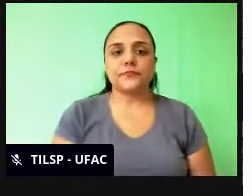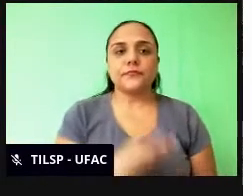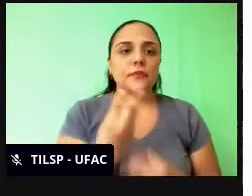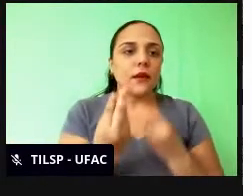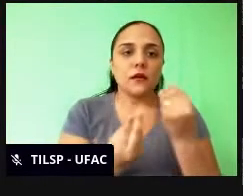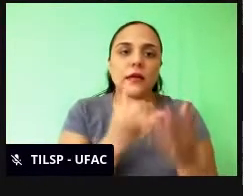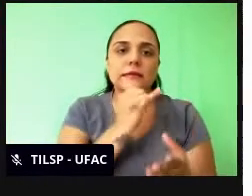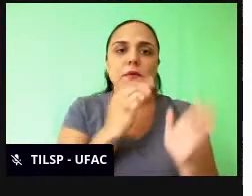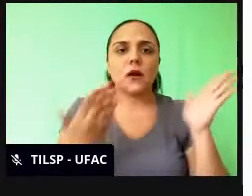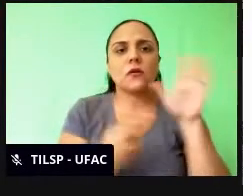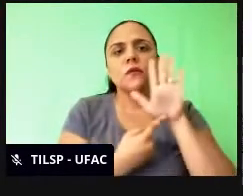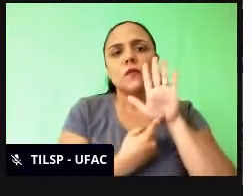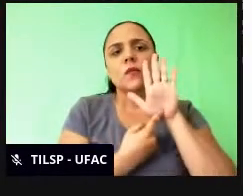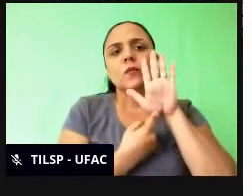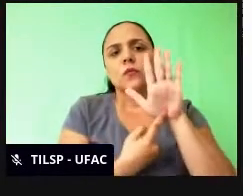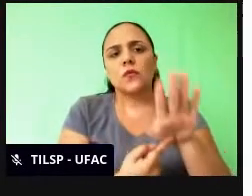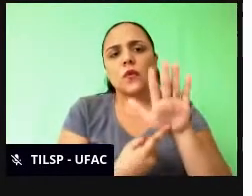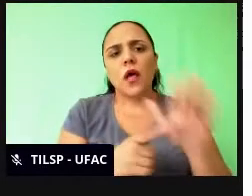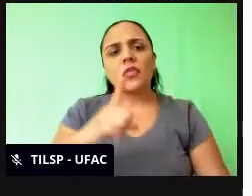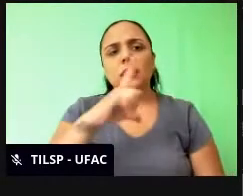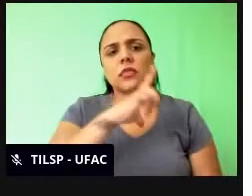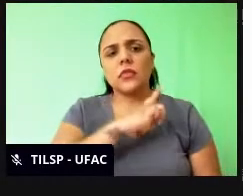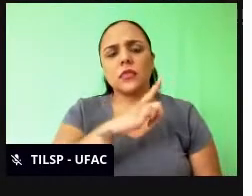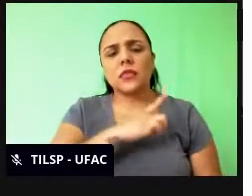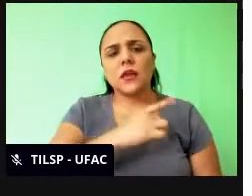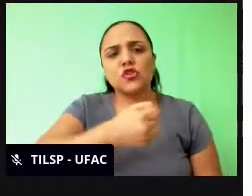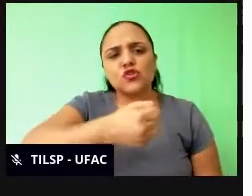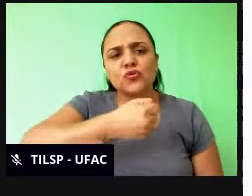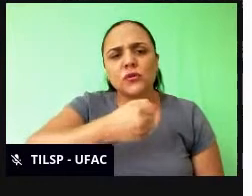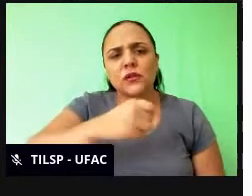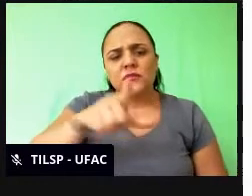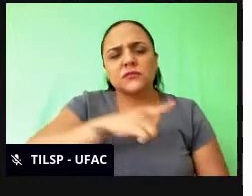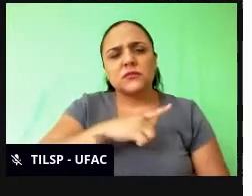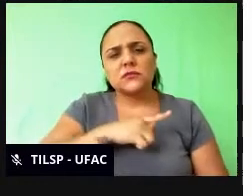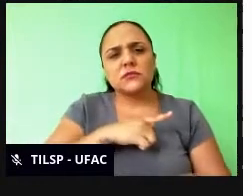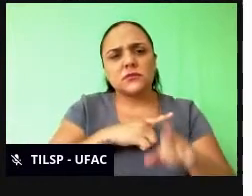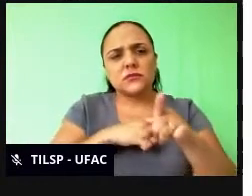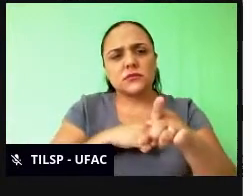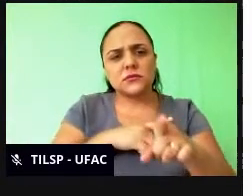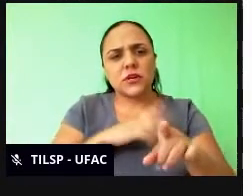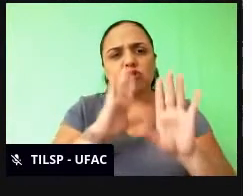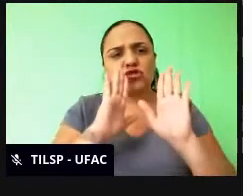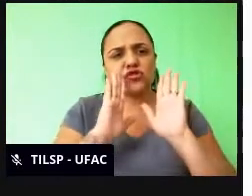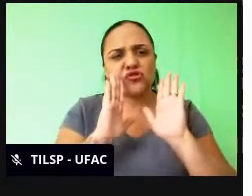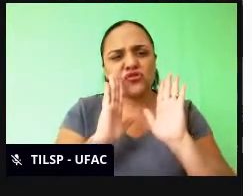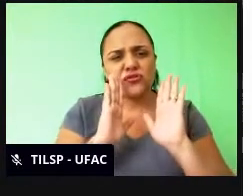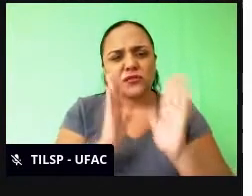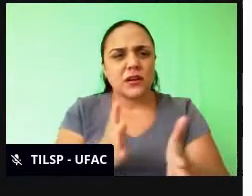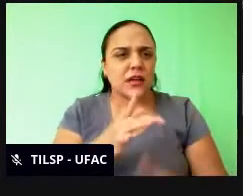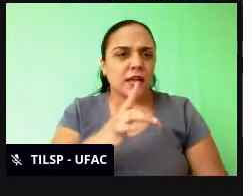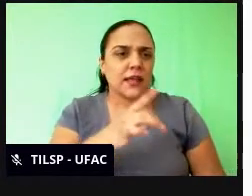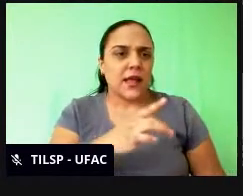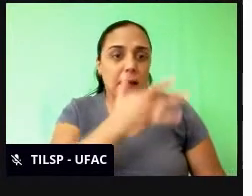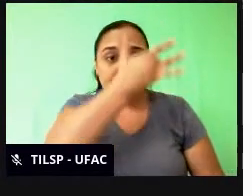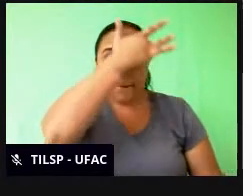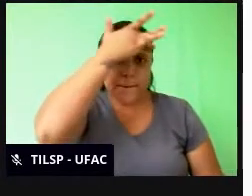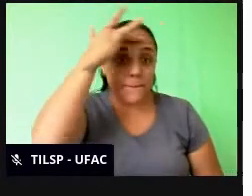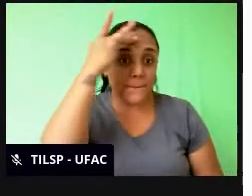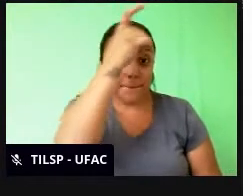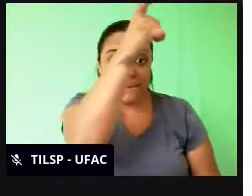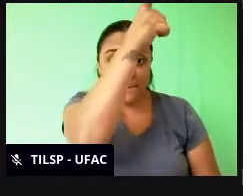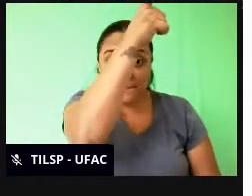para isso, eu trago para vocês um artigo mais recente, onde se foi comparado a performance, ou seja,